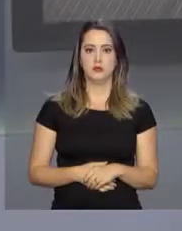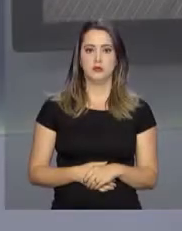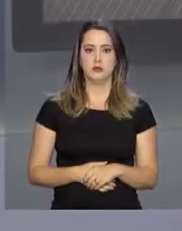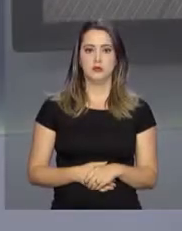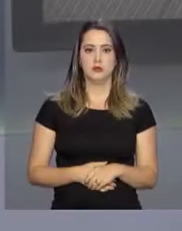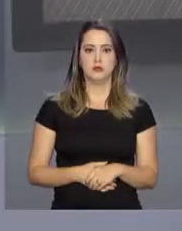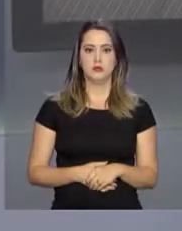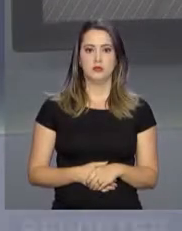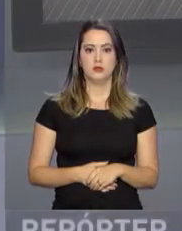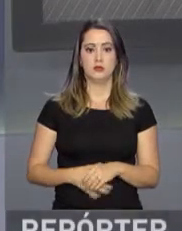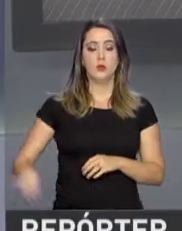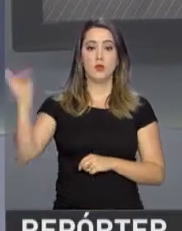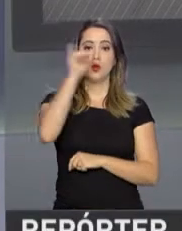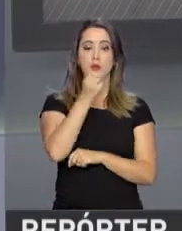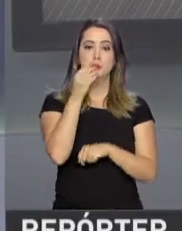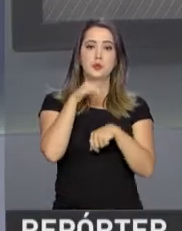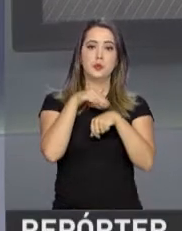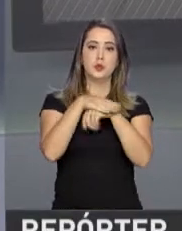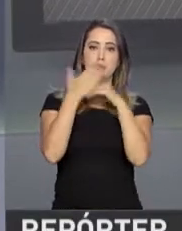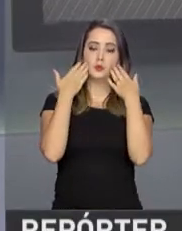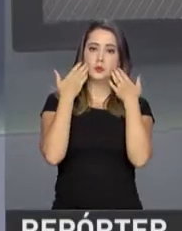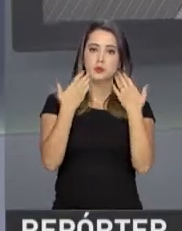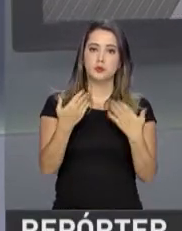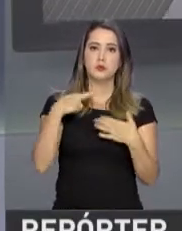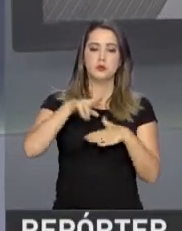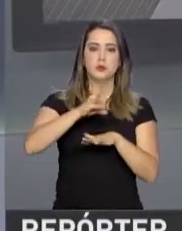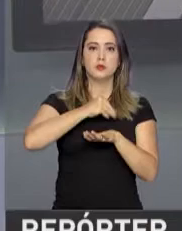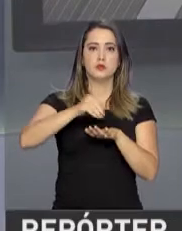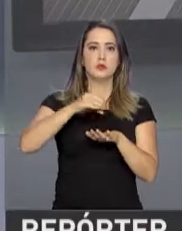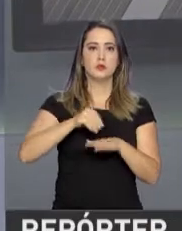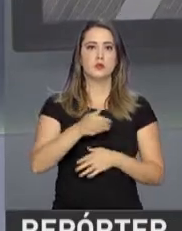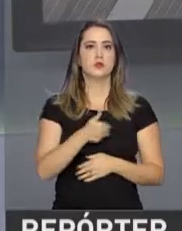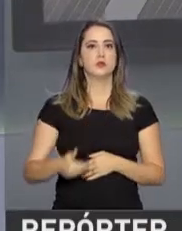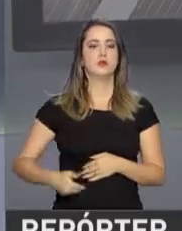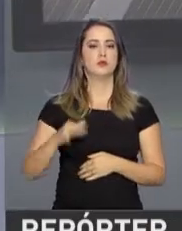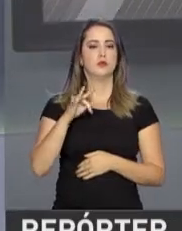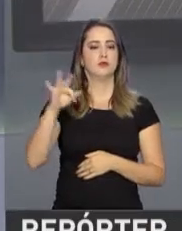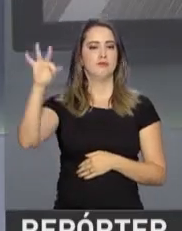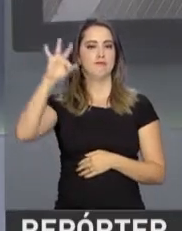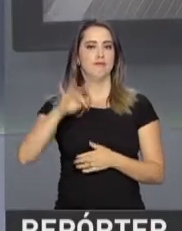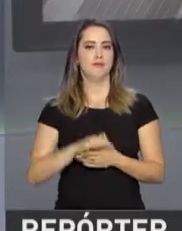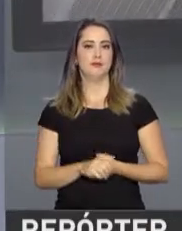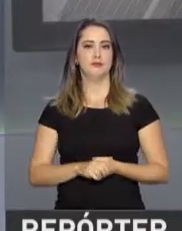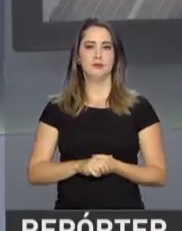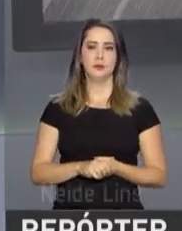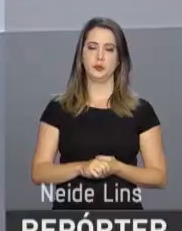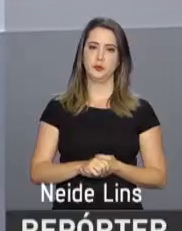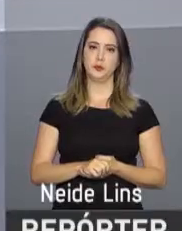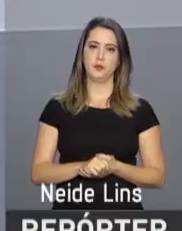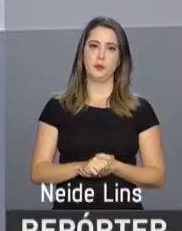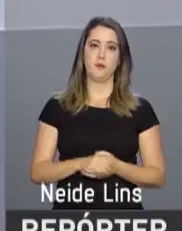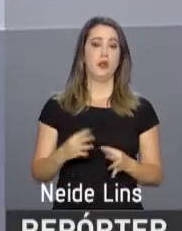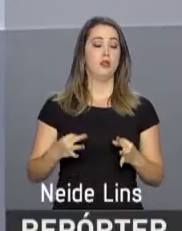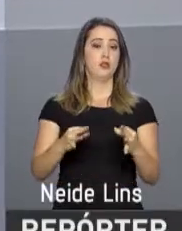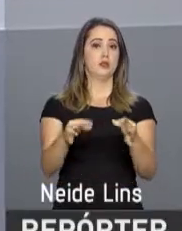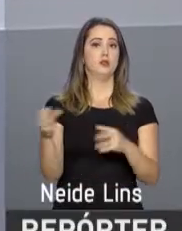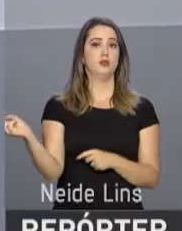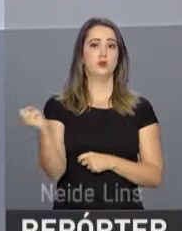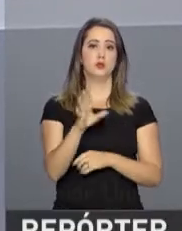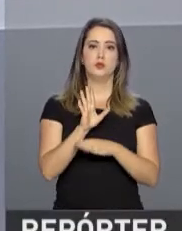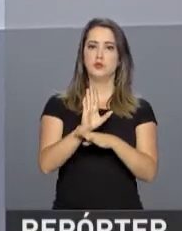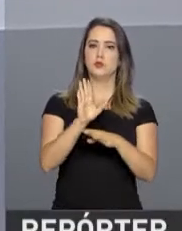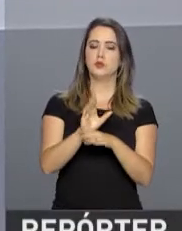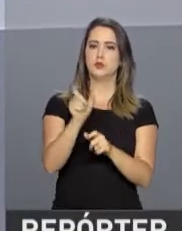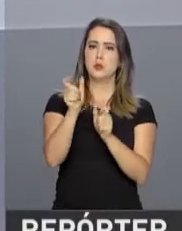olá boa noite a companhia com a gente as notícias do governo federal aqui no repórter nbr uma tecnologia moderna